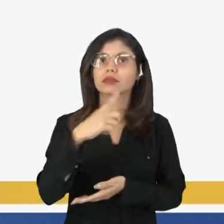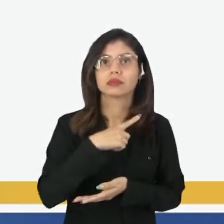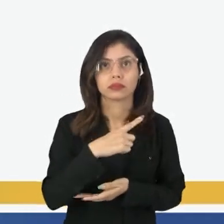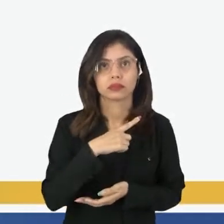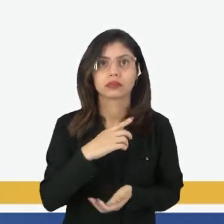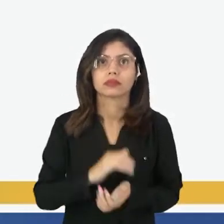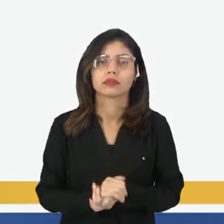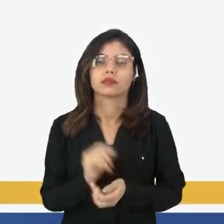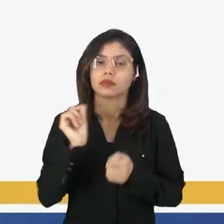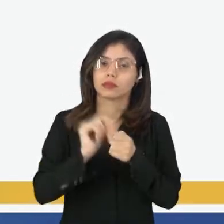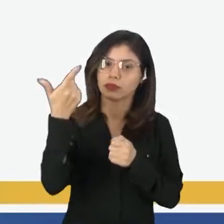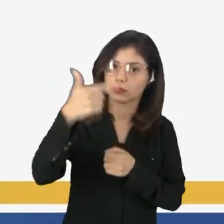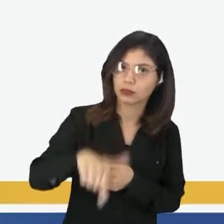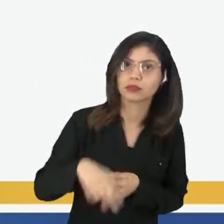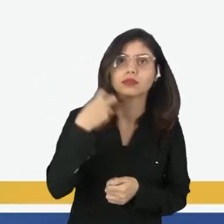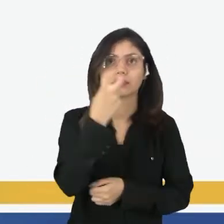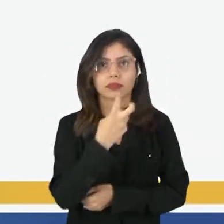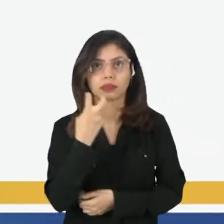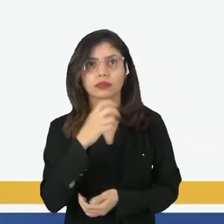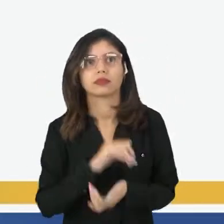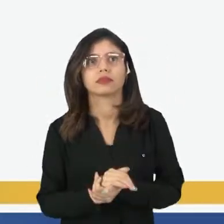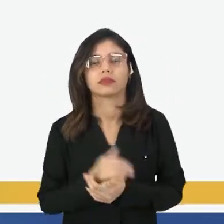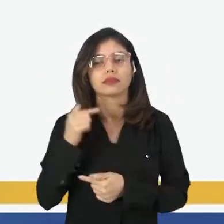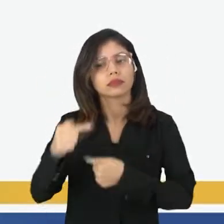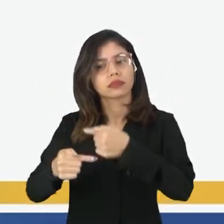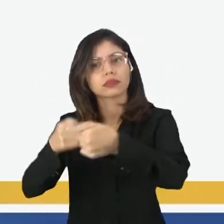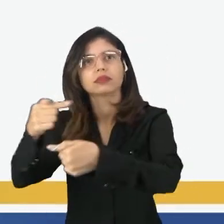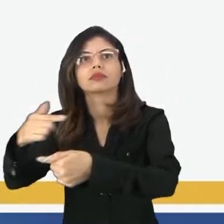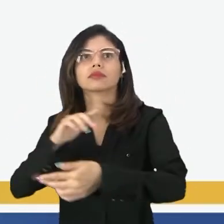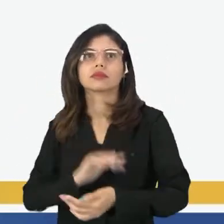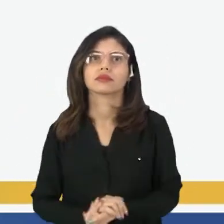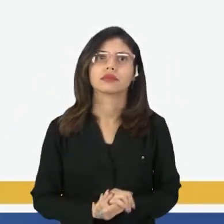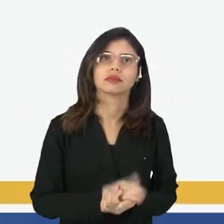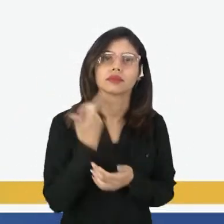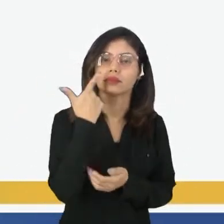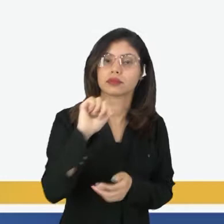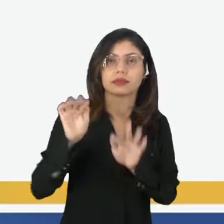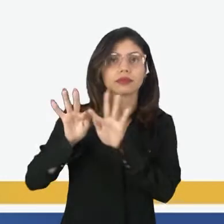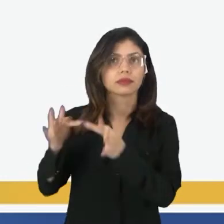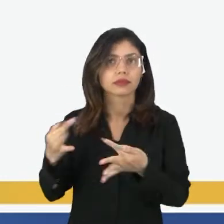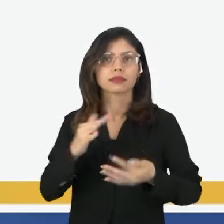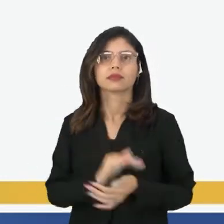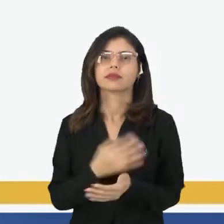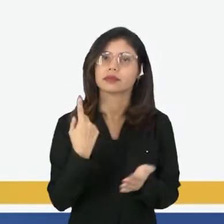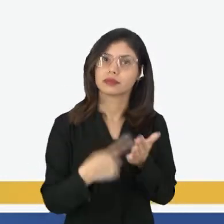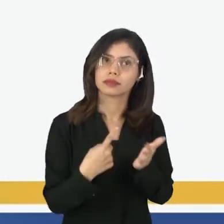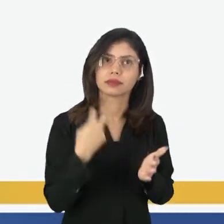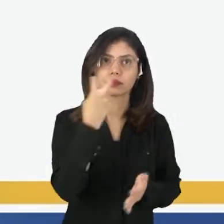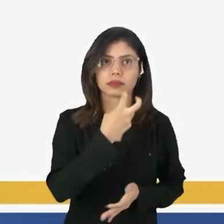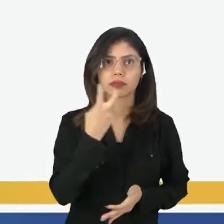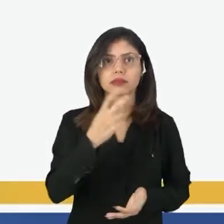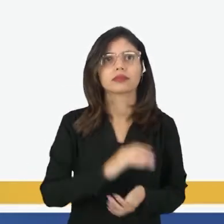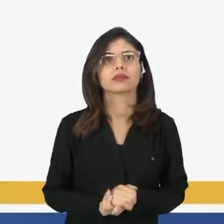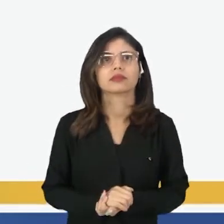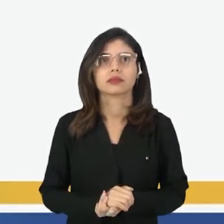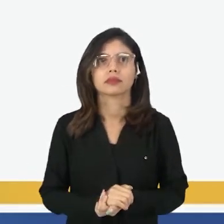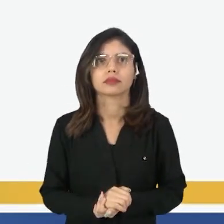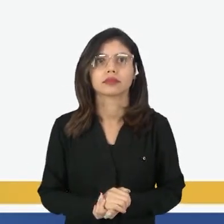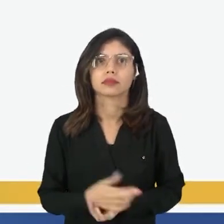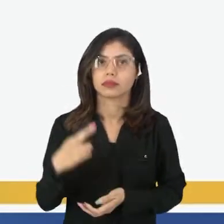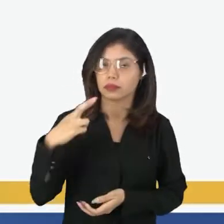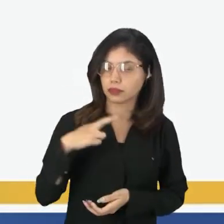sendo recontadas oralmente, de geração em geração, em linguagem simples, com marcas de oralidade